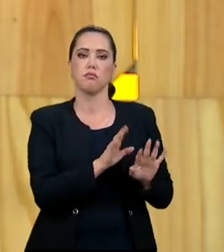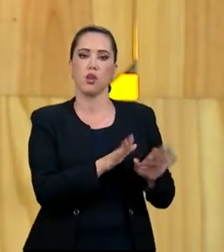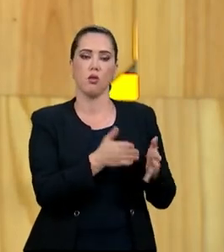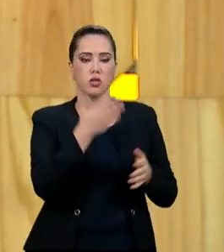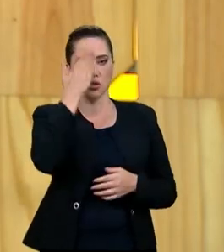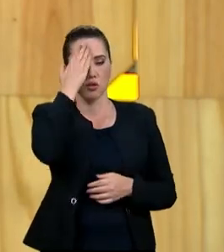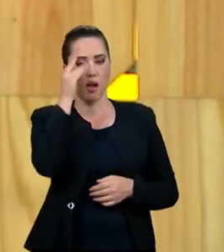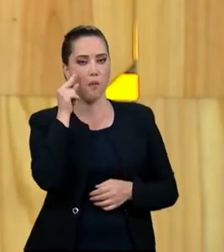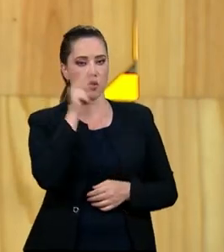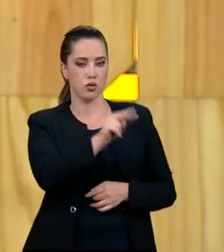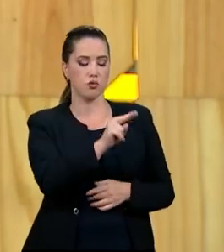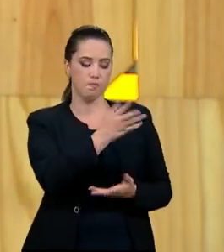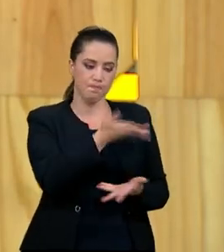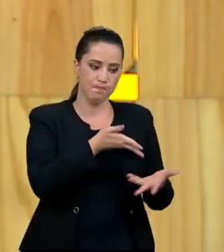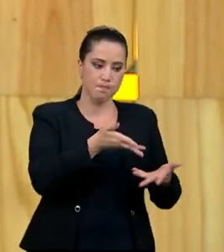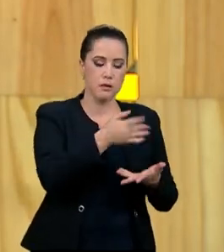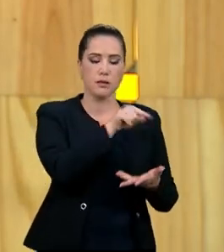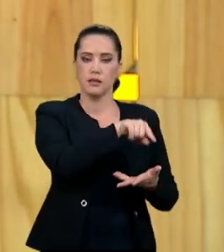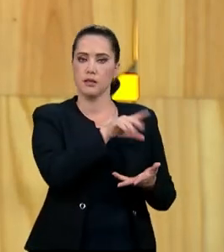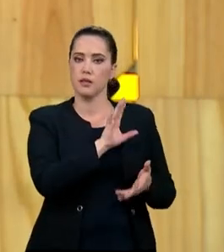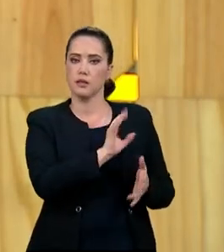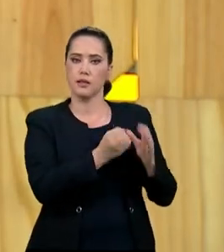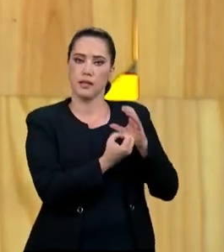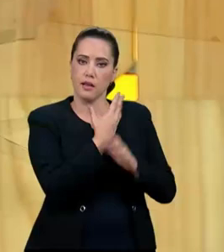gente vê esse ecossistema como